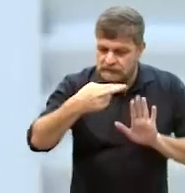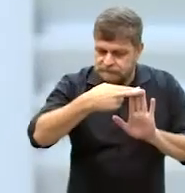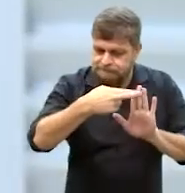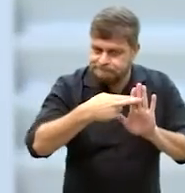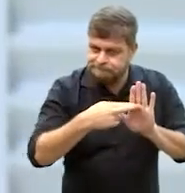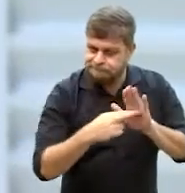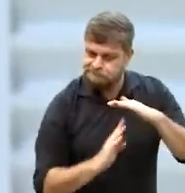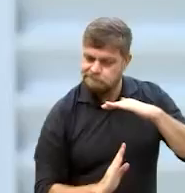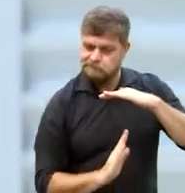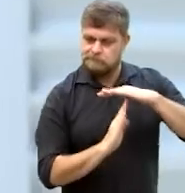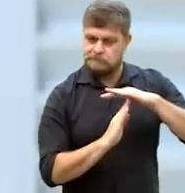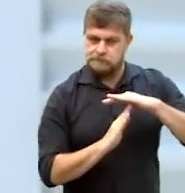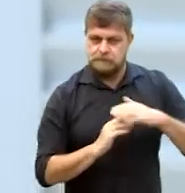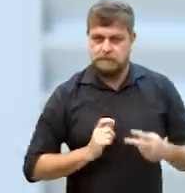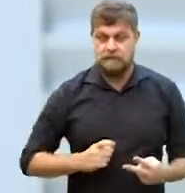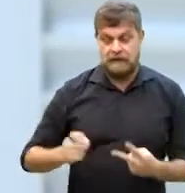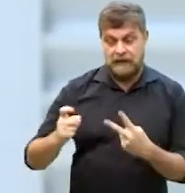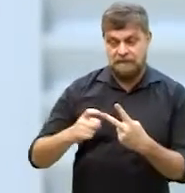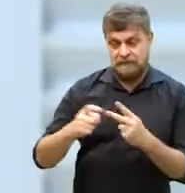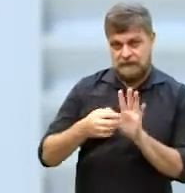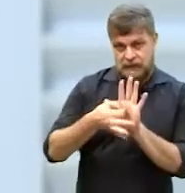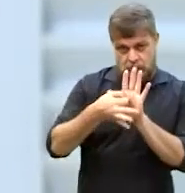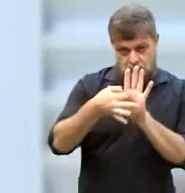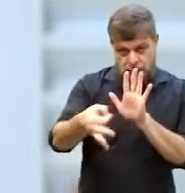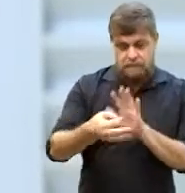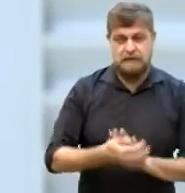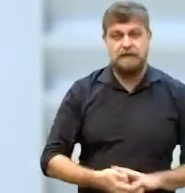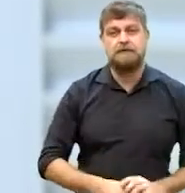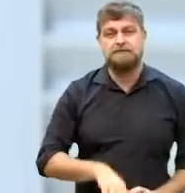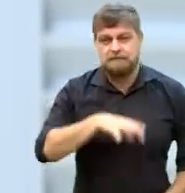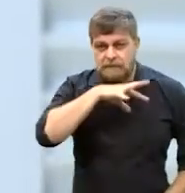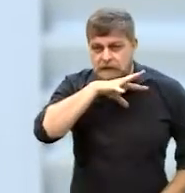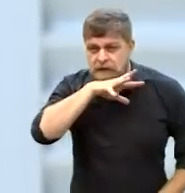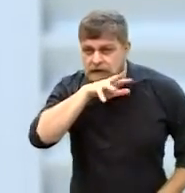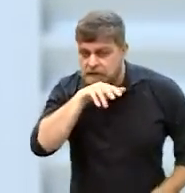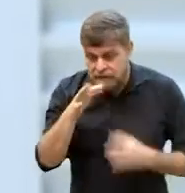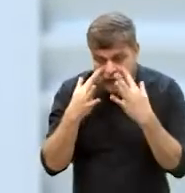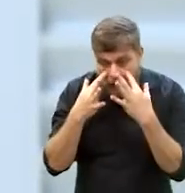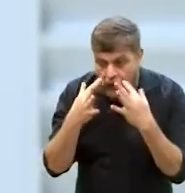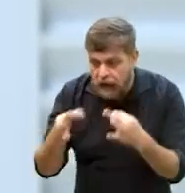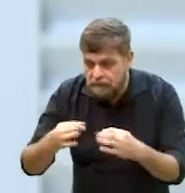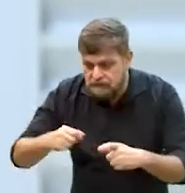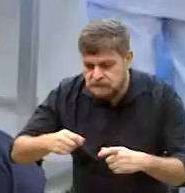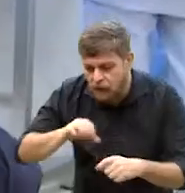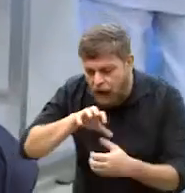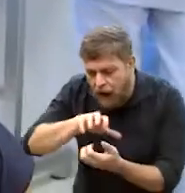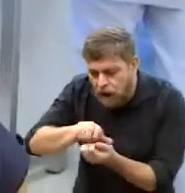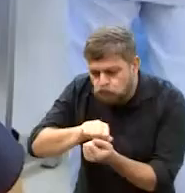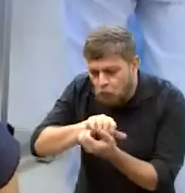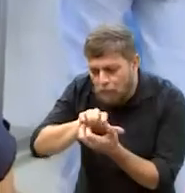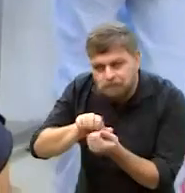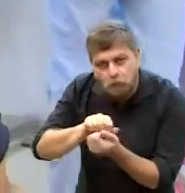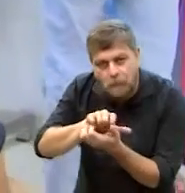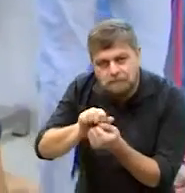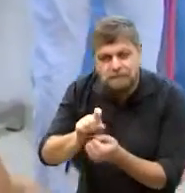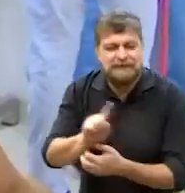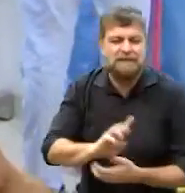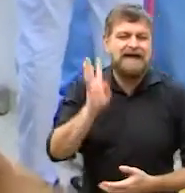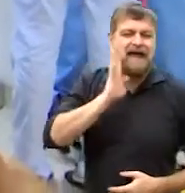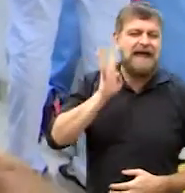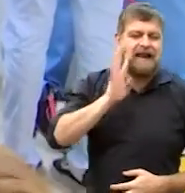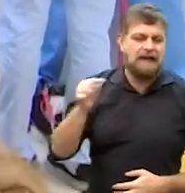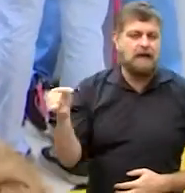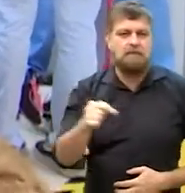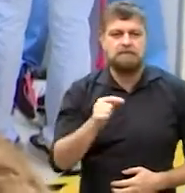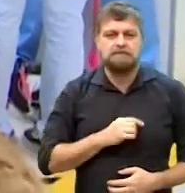rigorosa. Segundo a veterinária, a alimentação dos animais deve receber atenção especial. E nada de achar